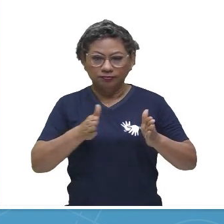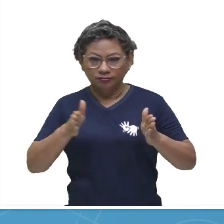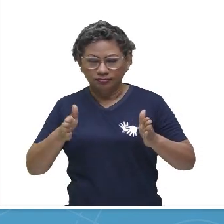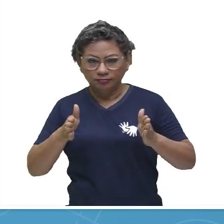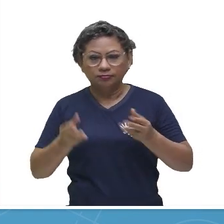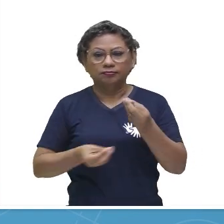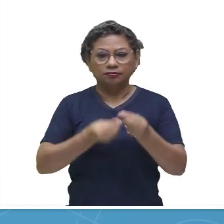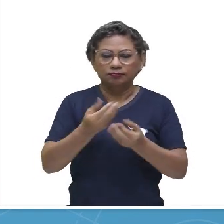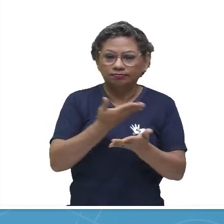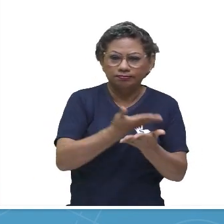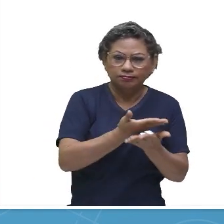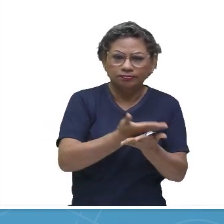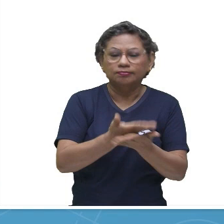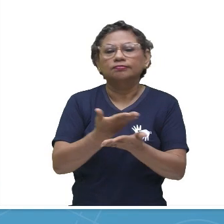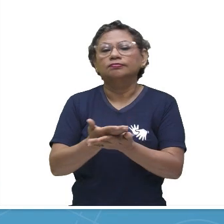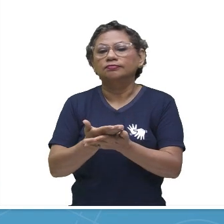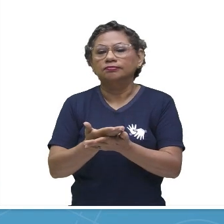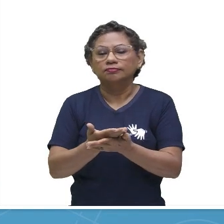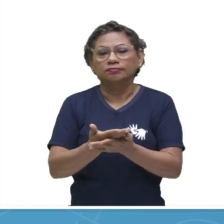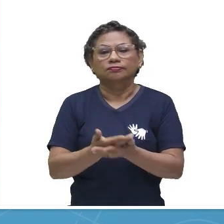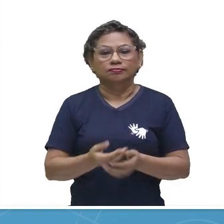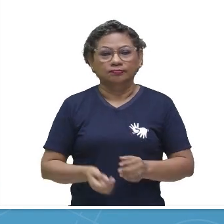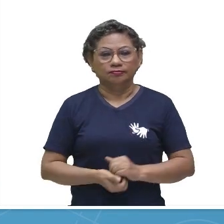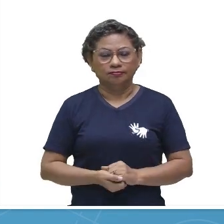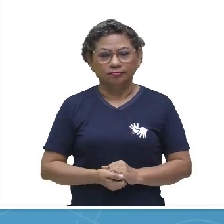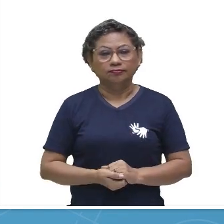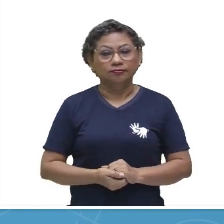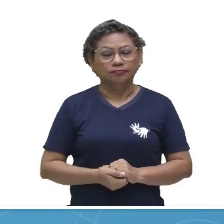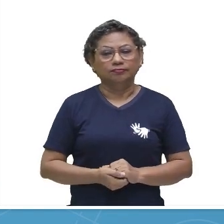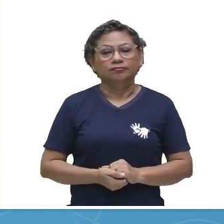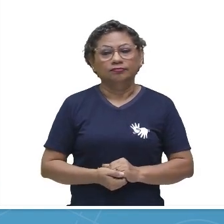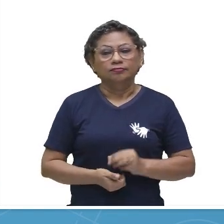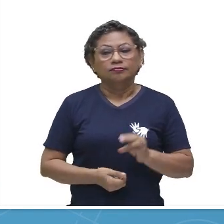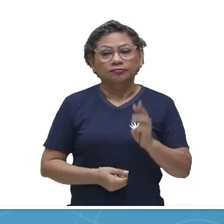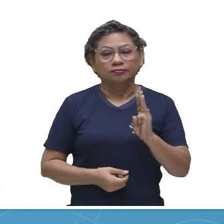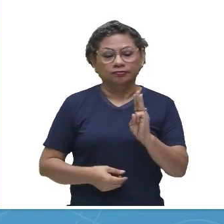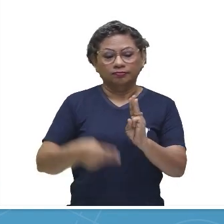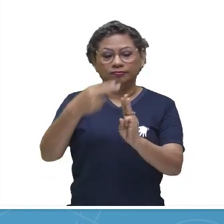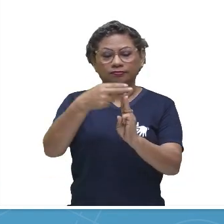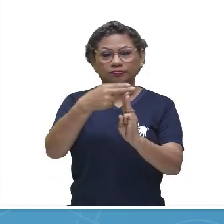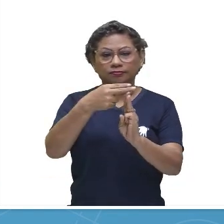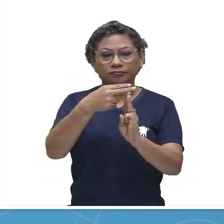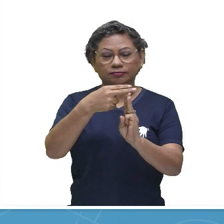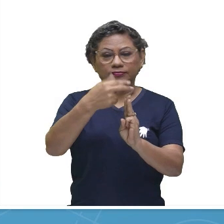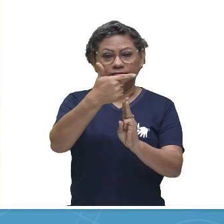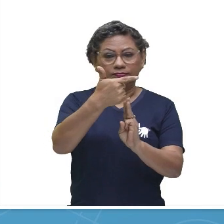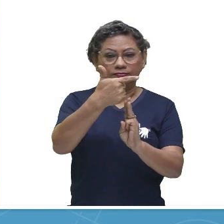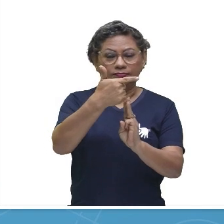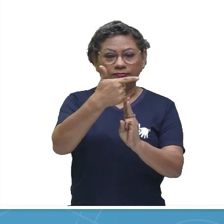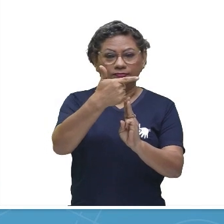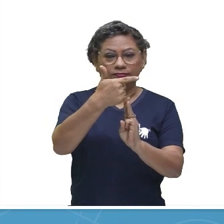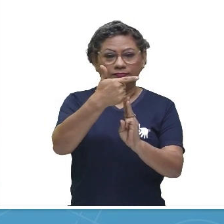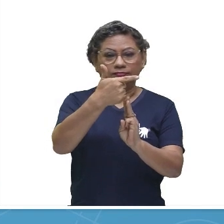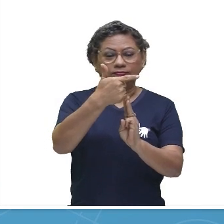como foi visto lá com números inteiros, 5 ao quadrado, 5 elevado à segunda potência, é igual. Então, nós